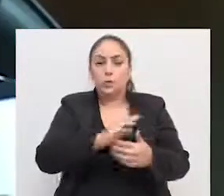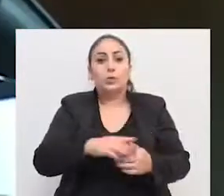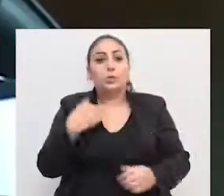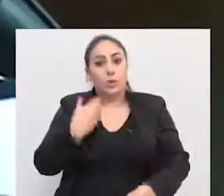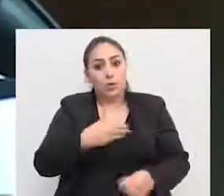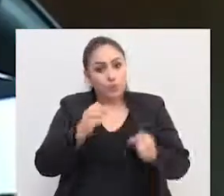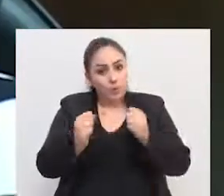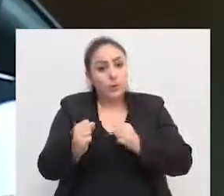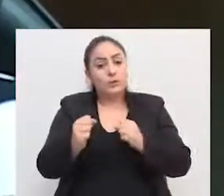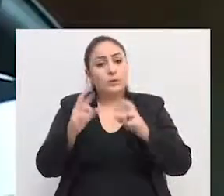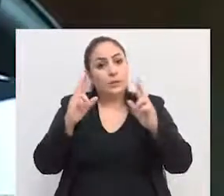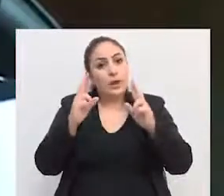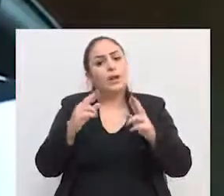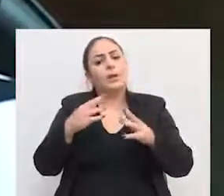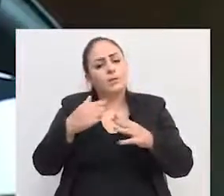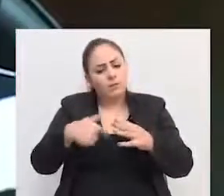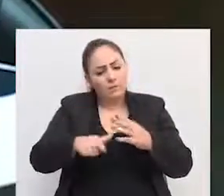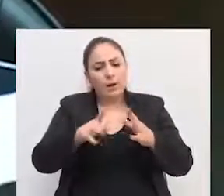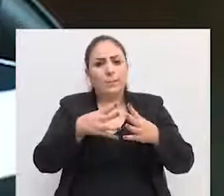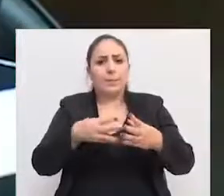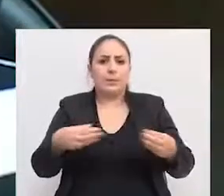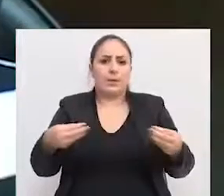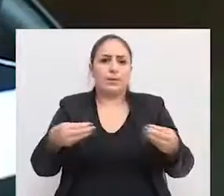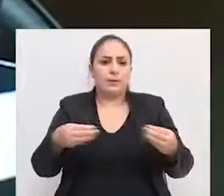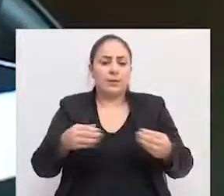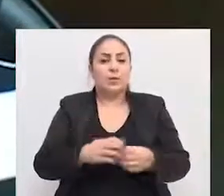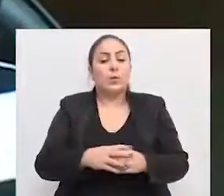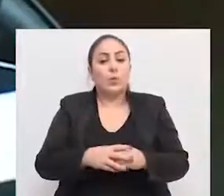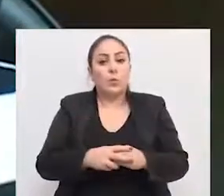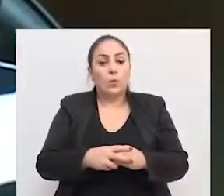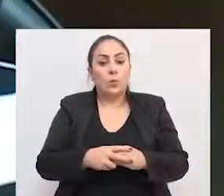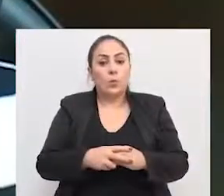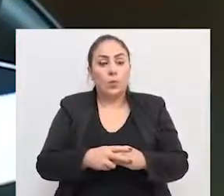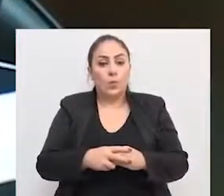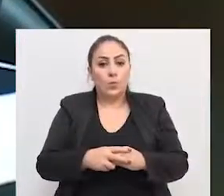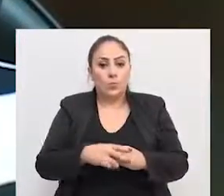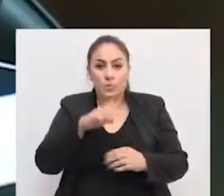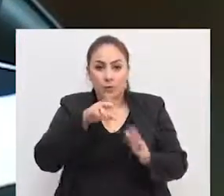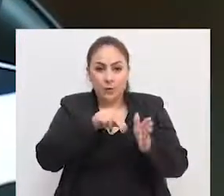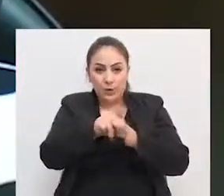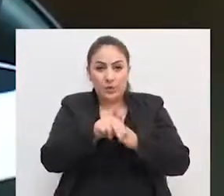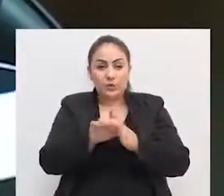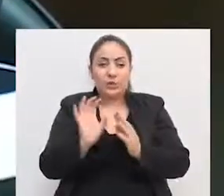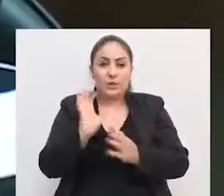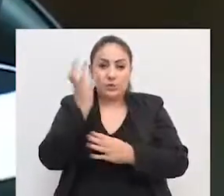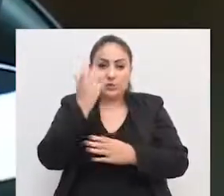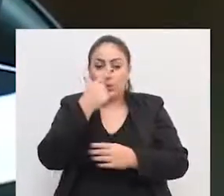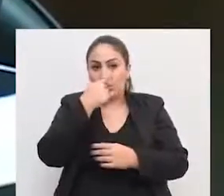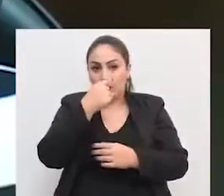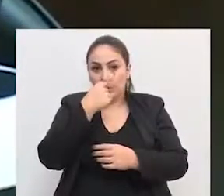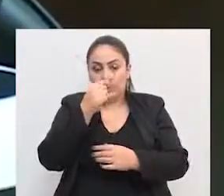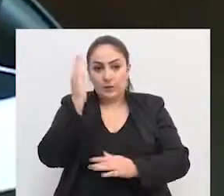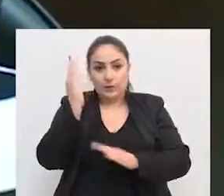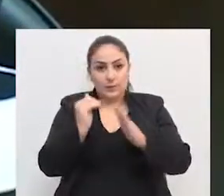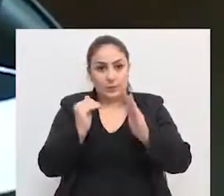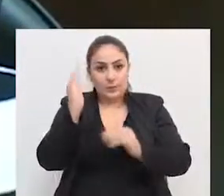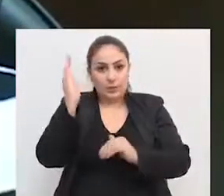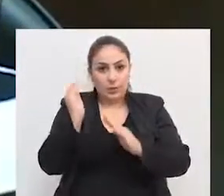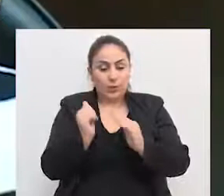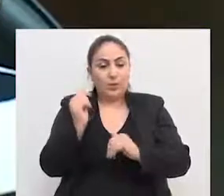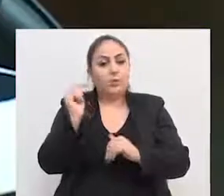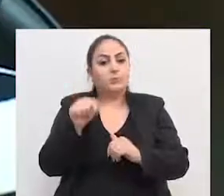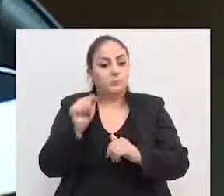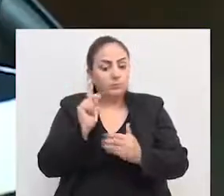momento vai passar. O vírus influenza que causou a gripe espanhola,